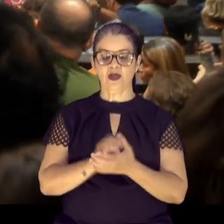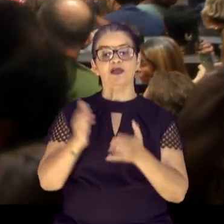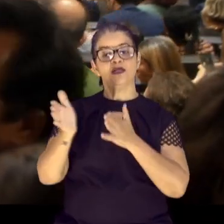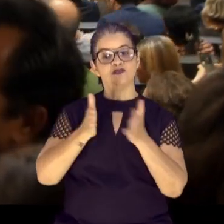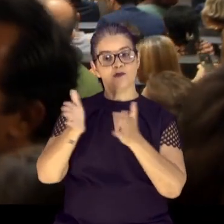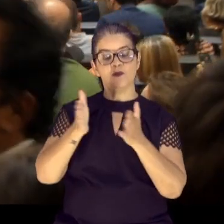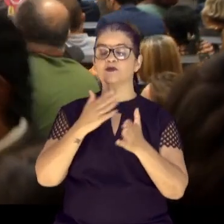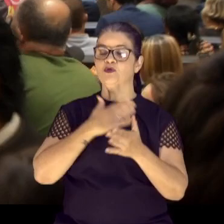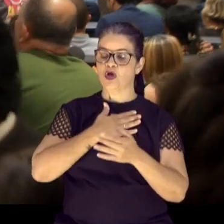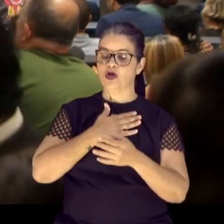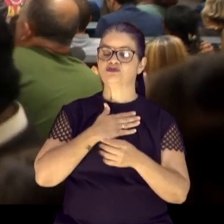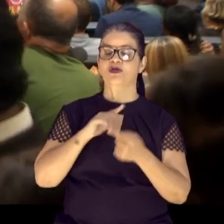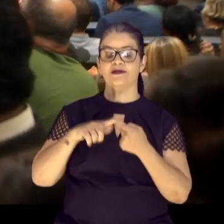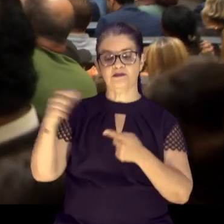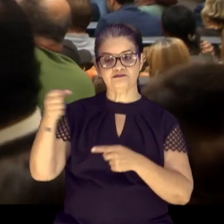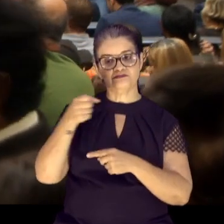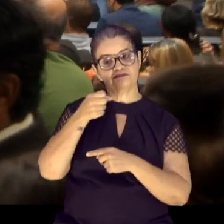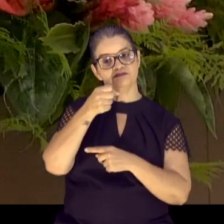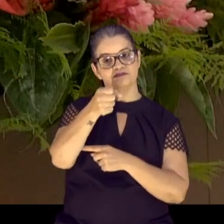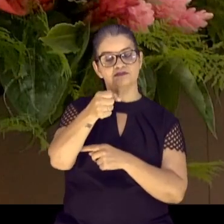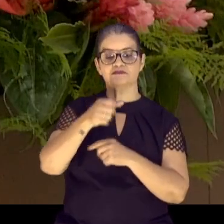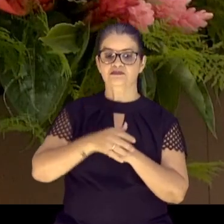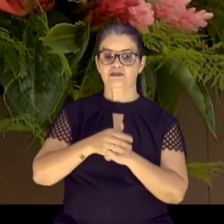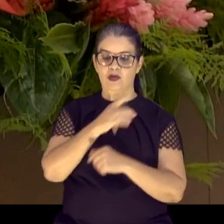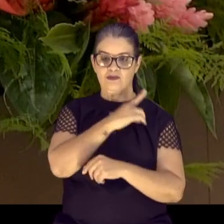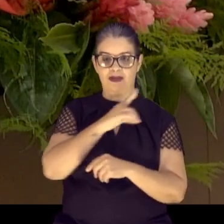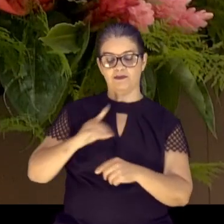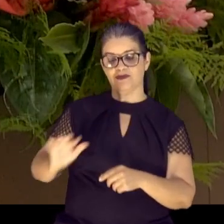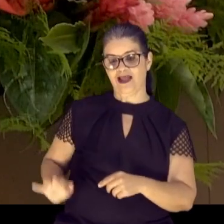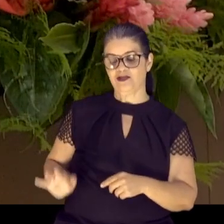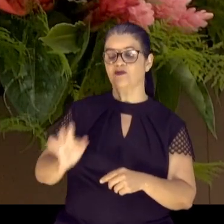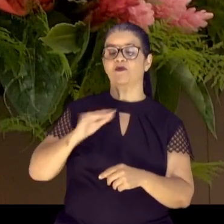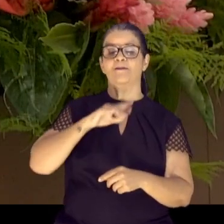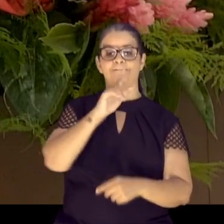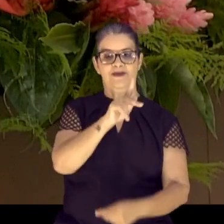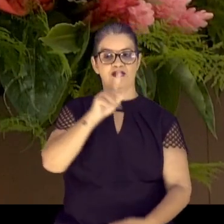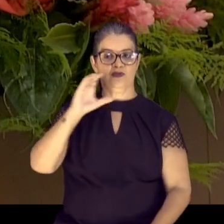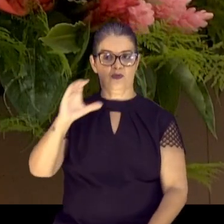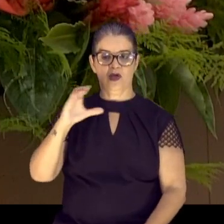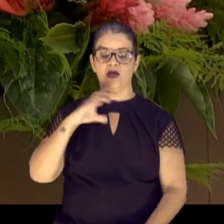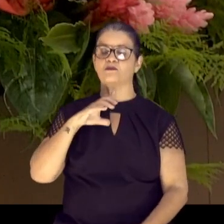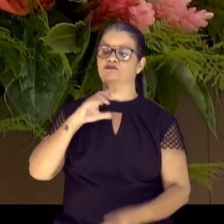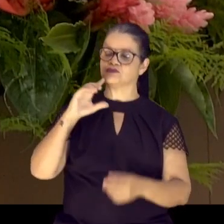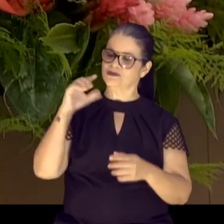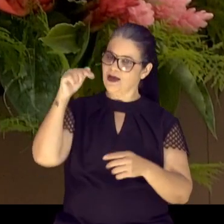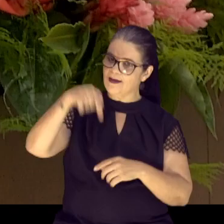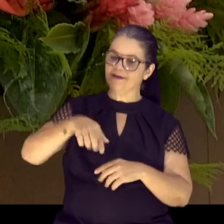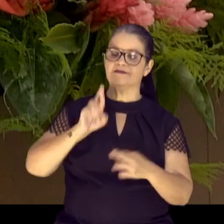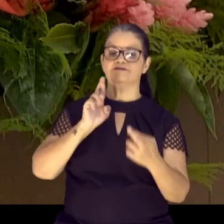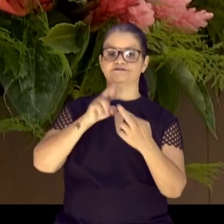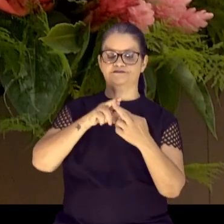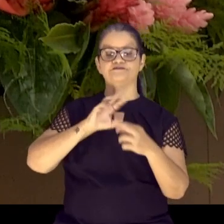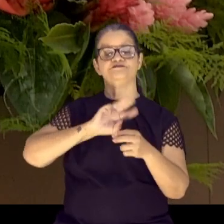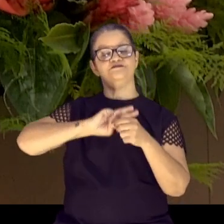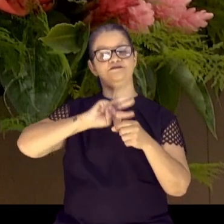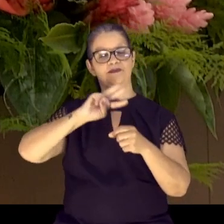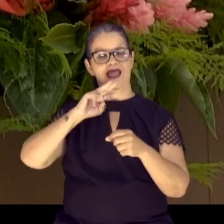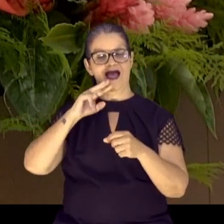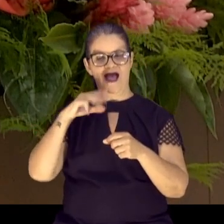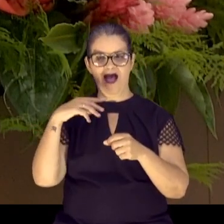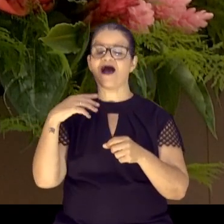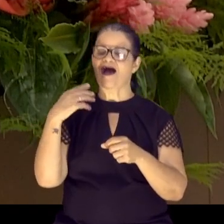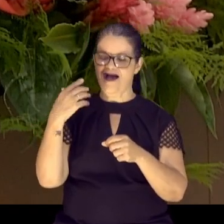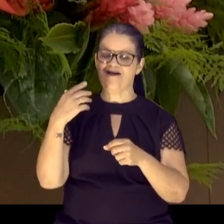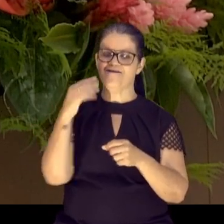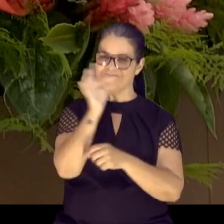eu gostaria de conceder a palavra ao deputado federal Pedro Campos, neste ato representando a Câmara Federal e a Executiva Nacional do